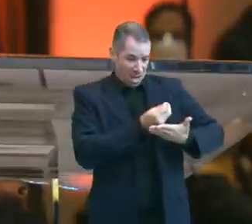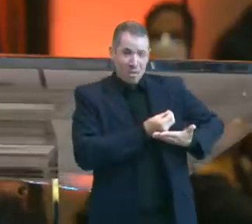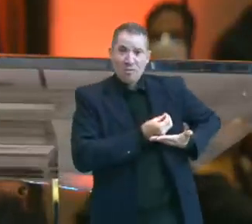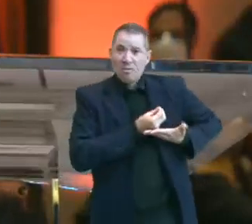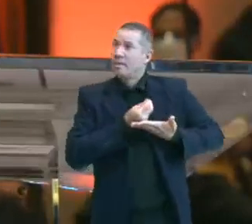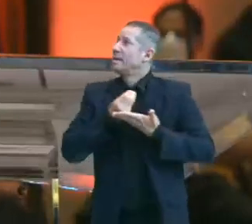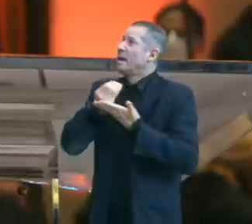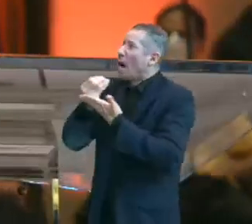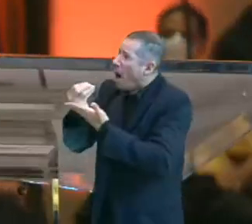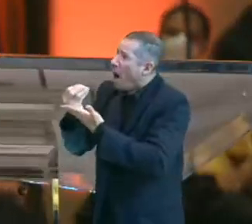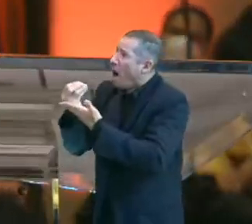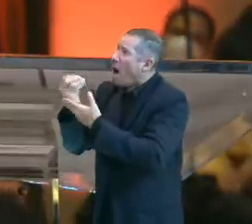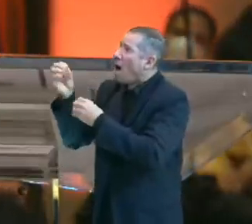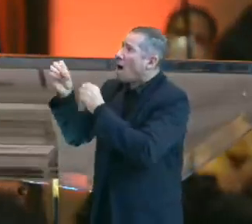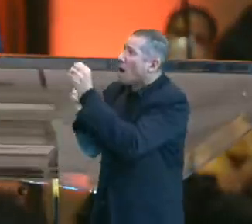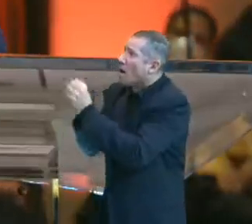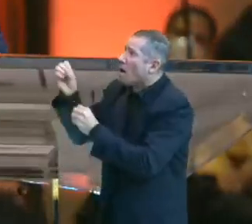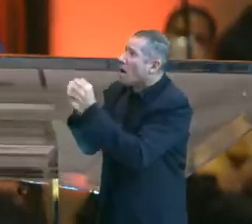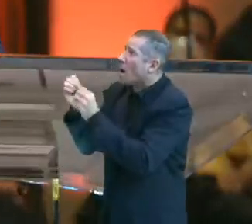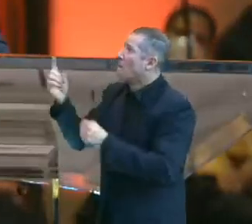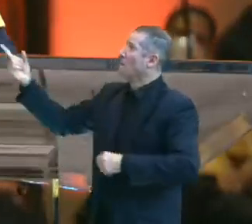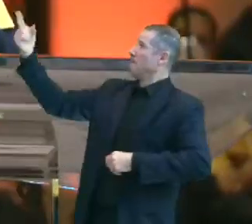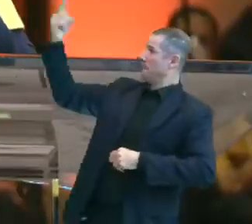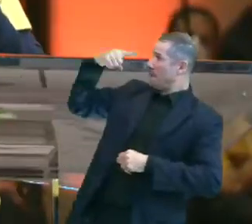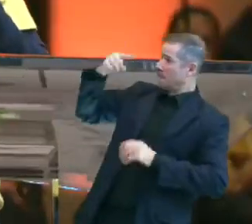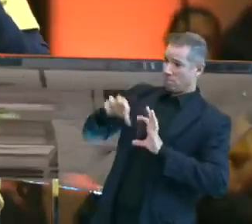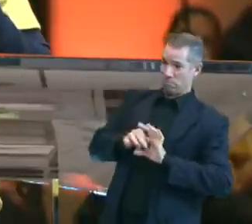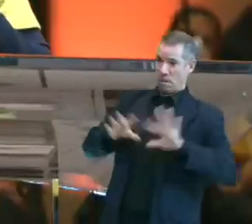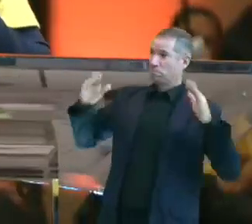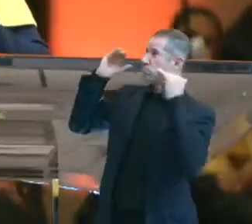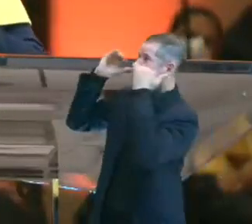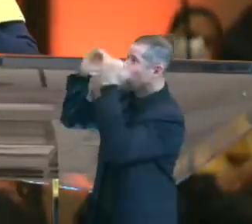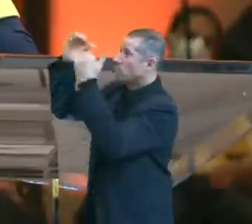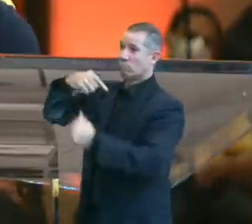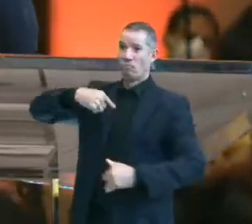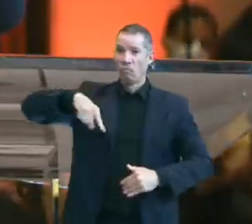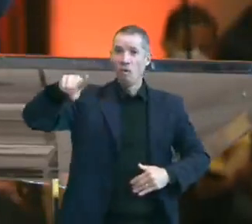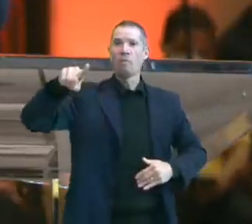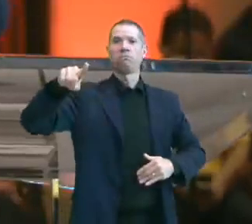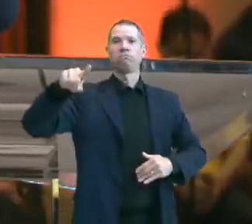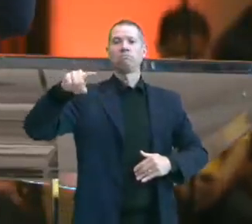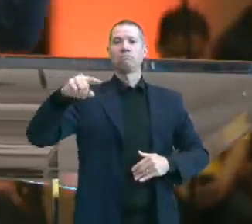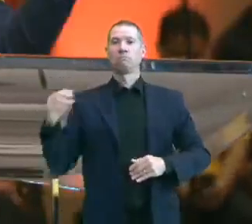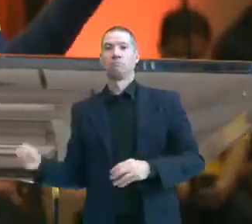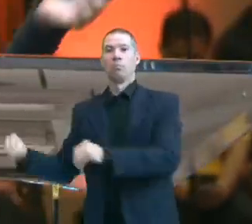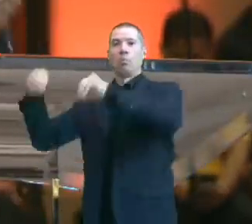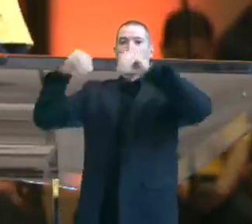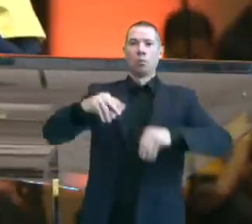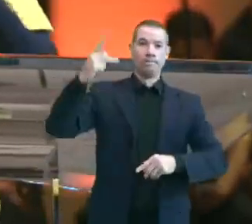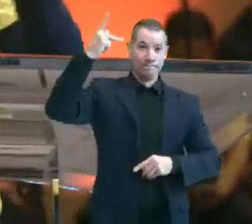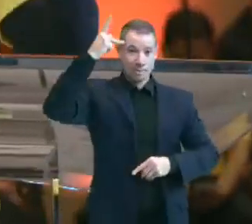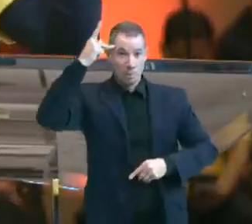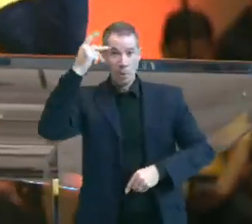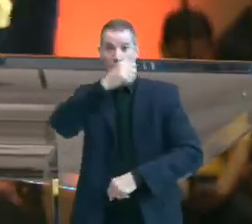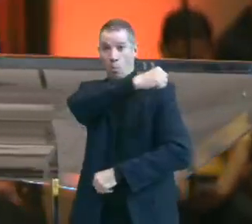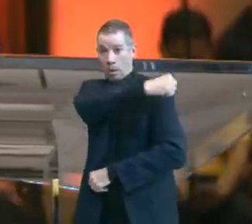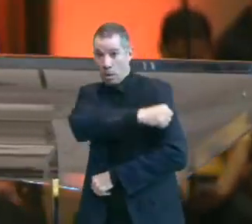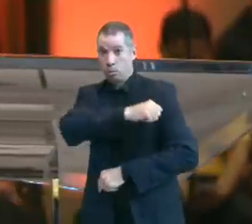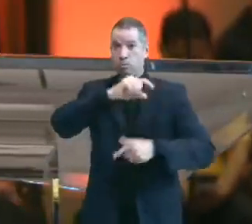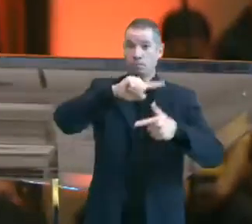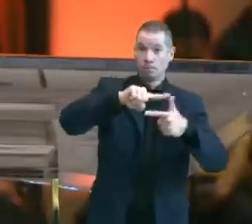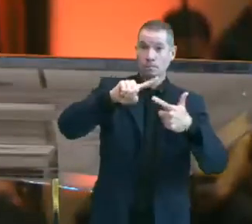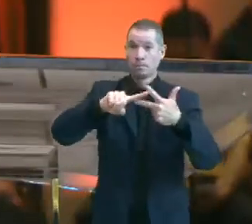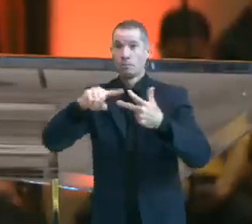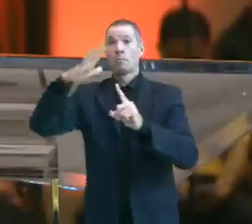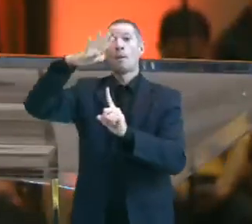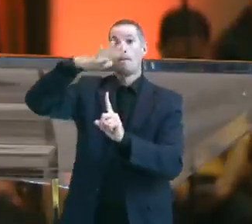para a obra missionária. Para onde o Senhor quiser me mandar, eu vou. E aí ele já me mandou para São Paulo, Rio de Janeiro. E agora eu estou